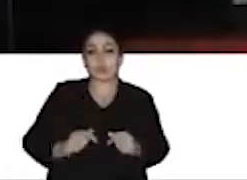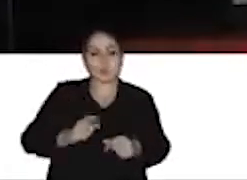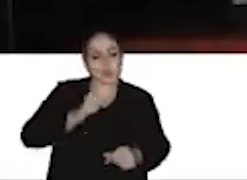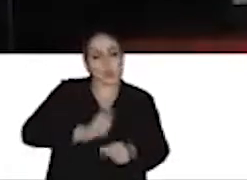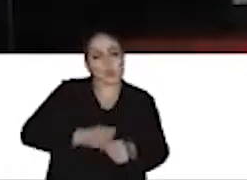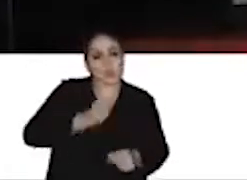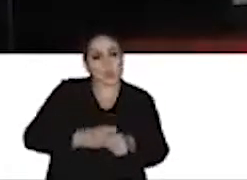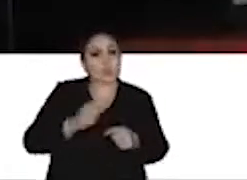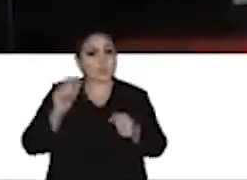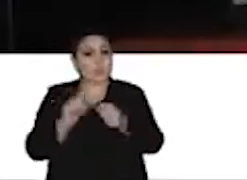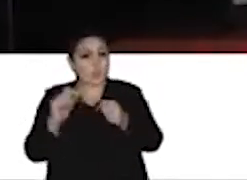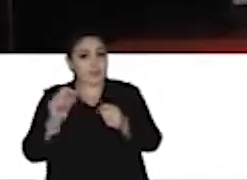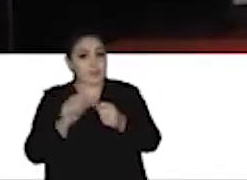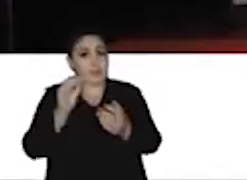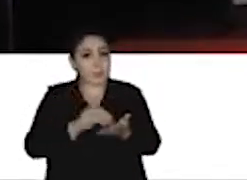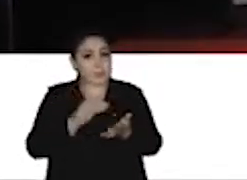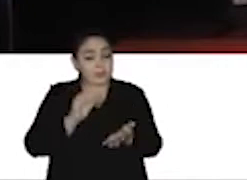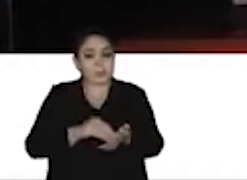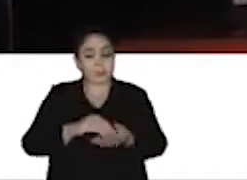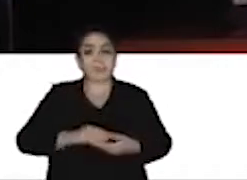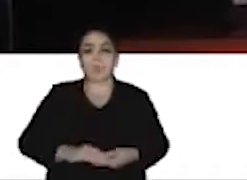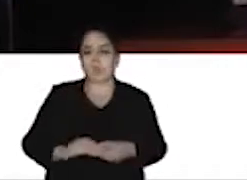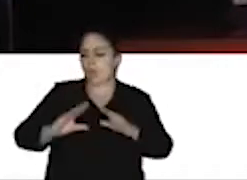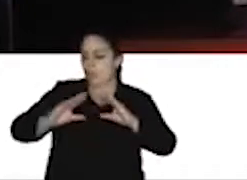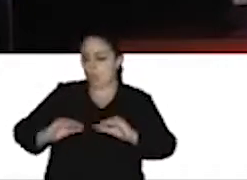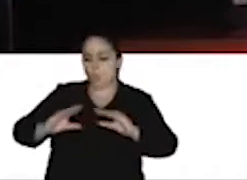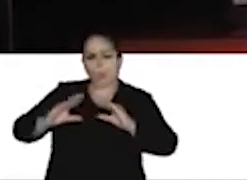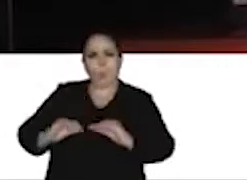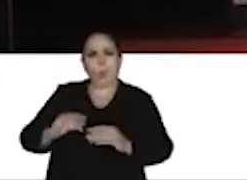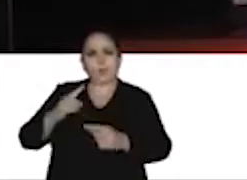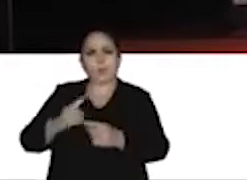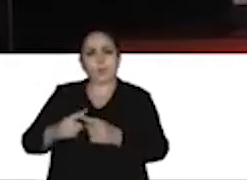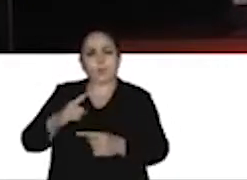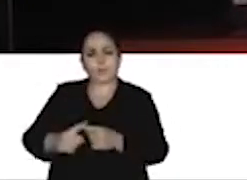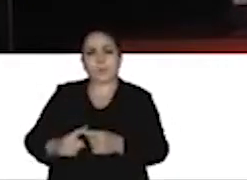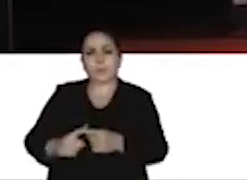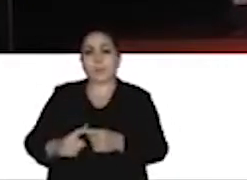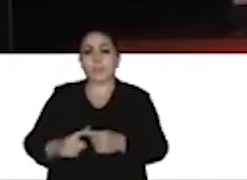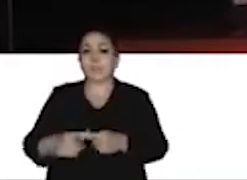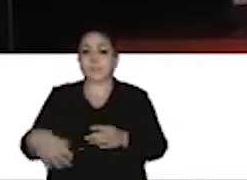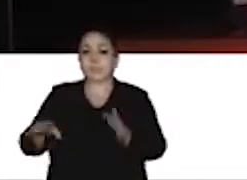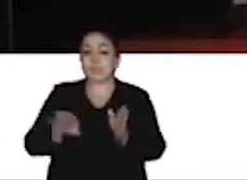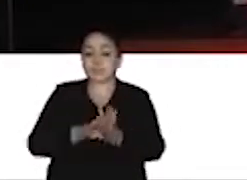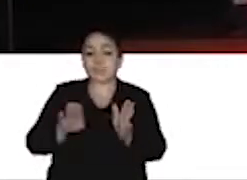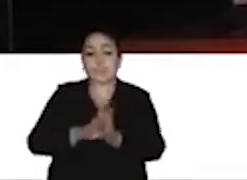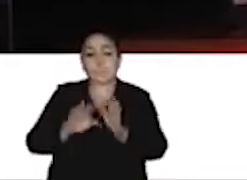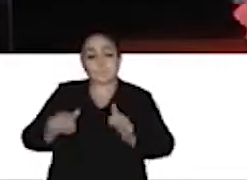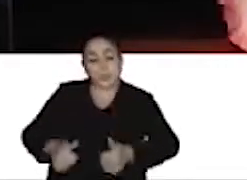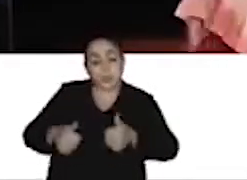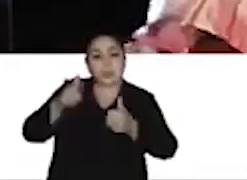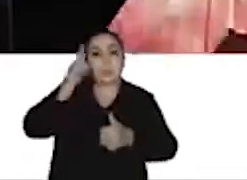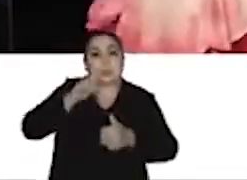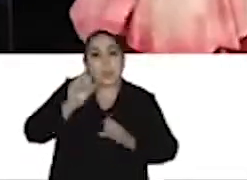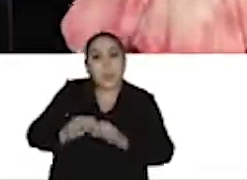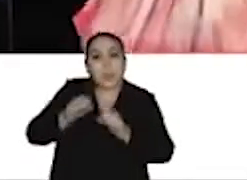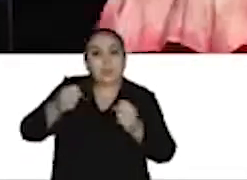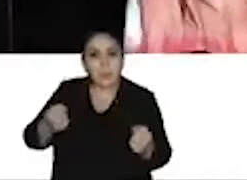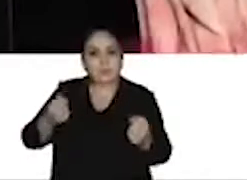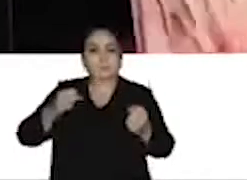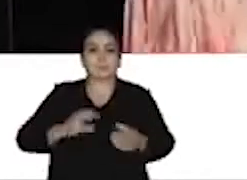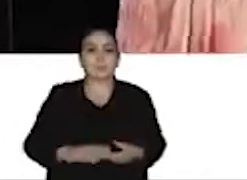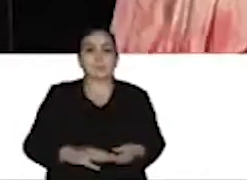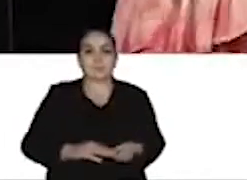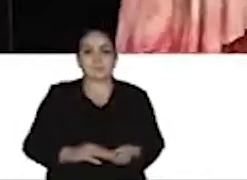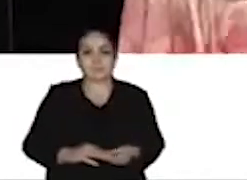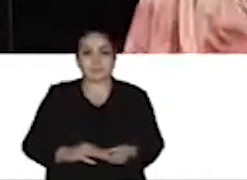duro que faz saltar, nem mole porque a cama se areando vai enterrar.